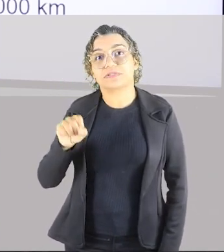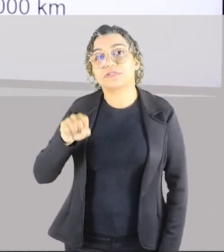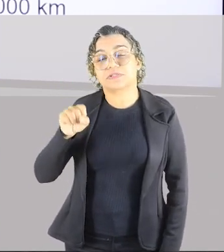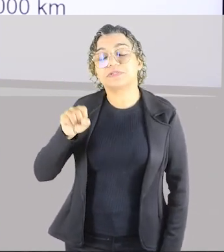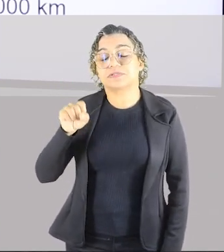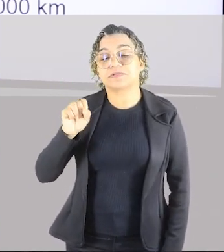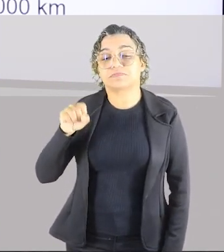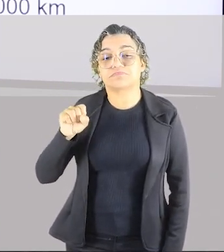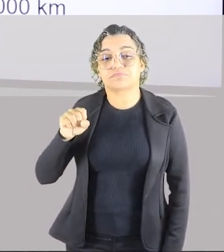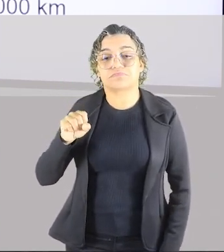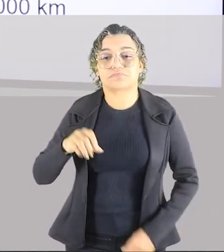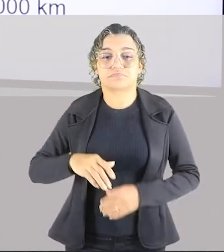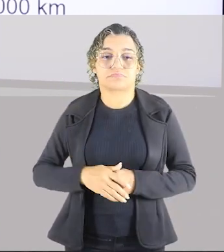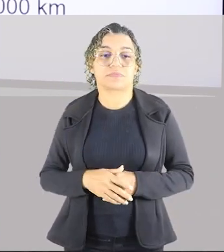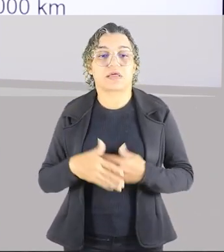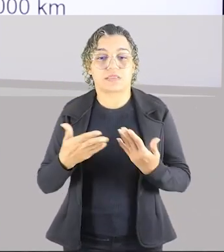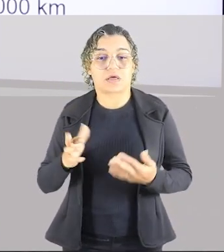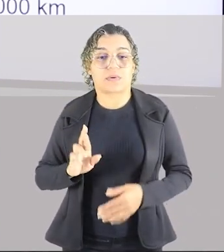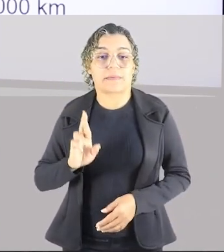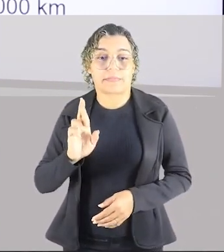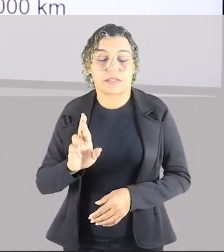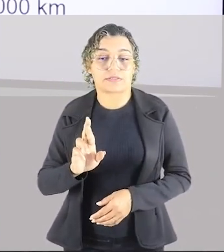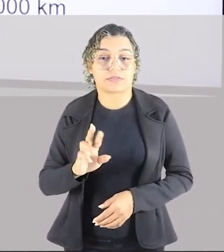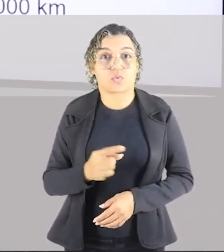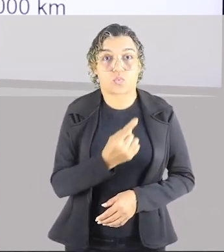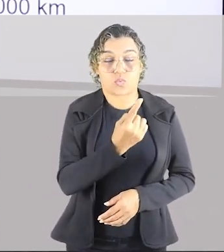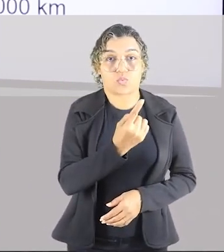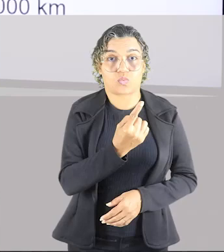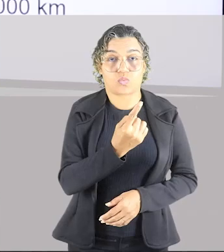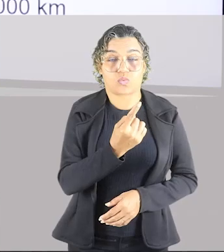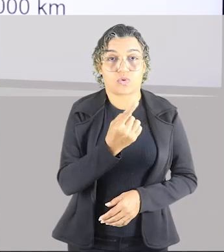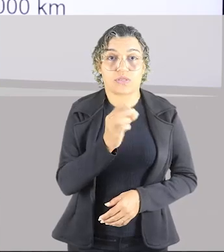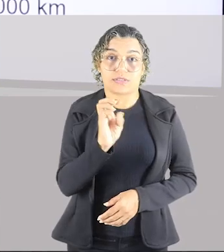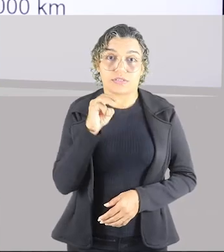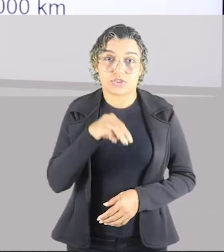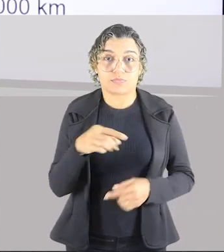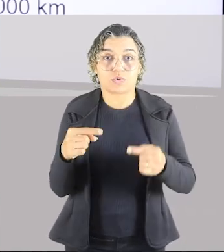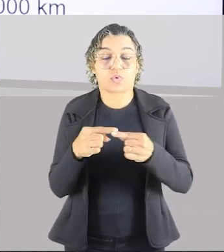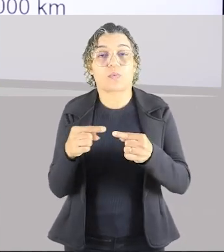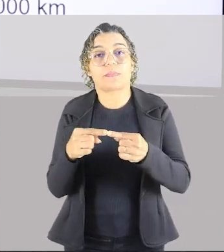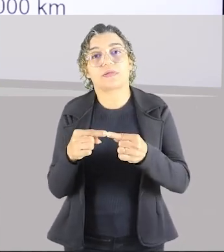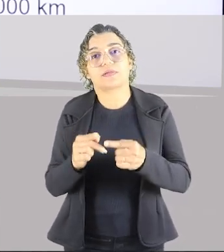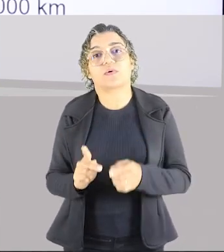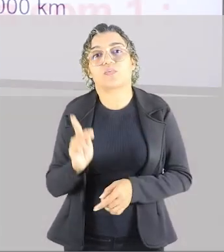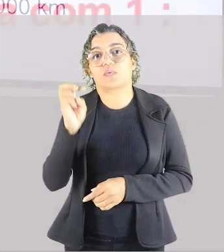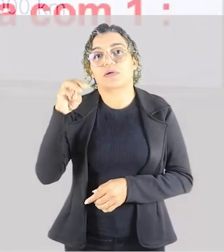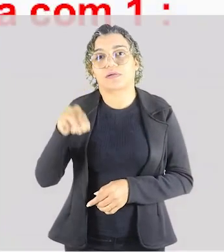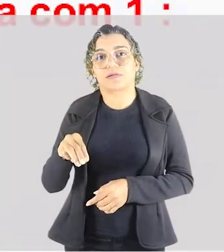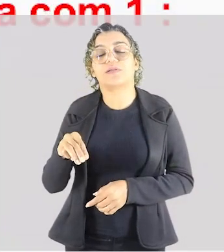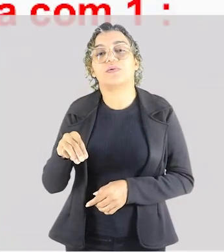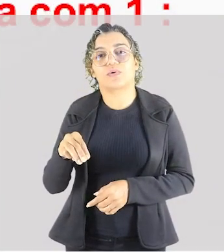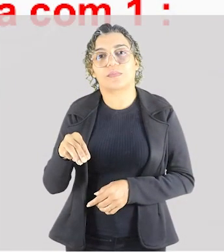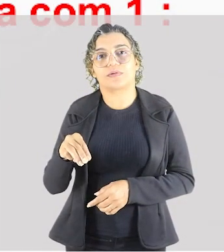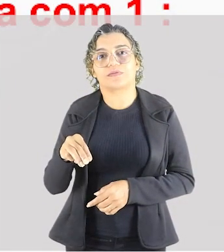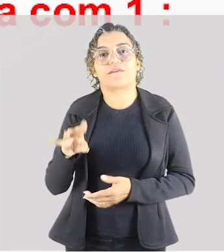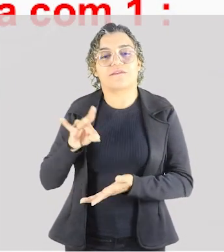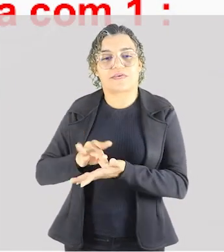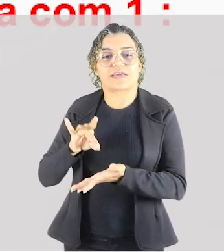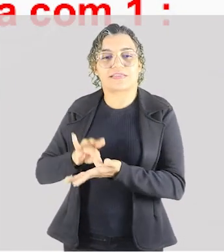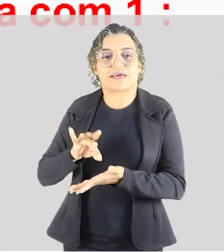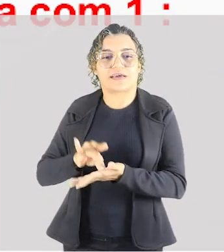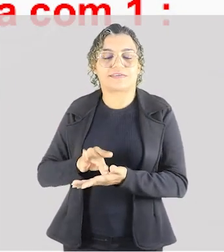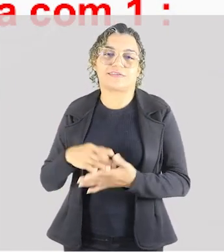fato, essa escala numérica representa na prática que 1 centímetro no mapa equivale a 1 quilômetro na vida